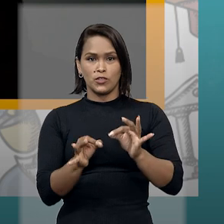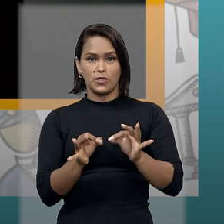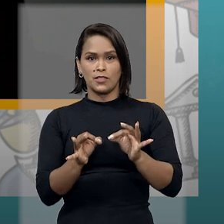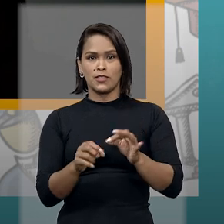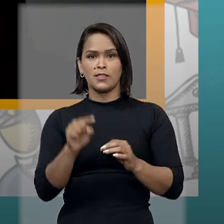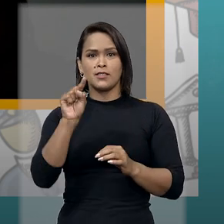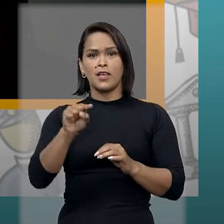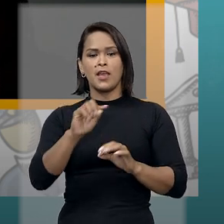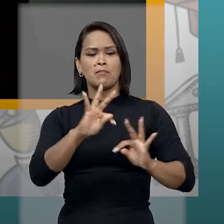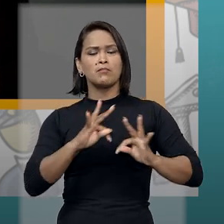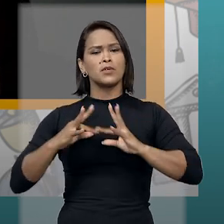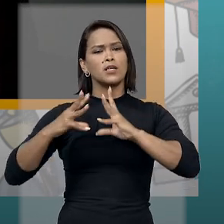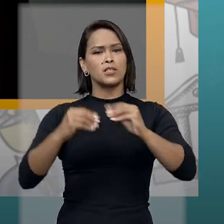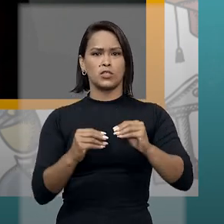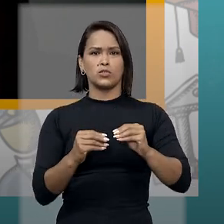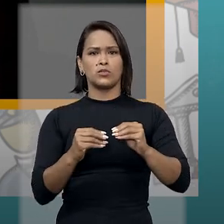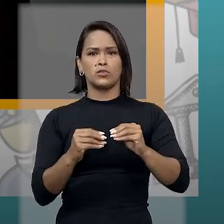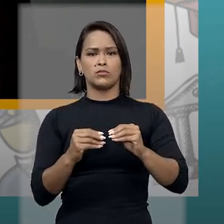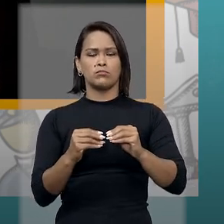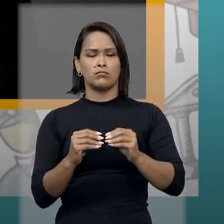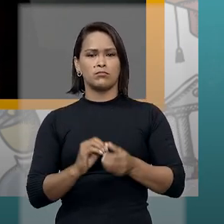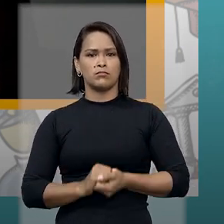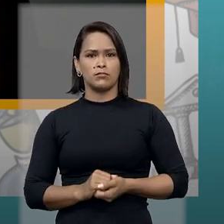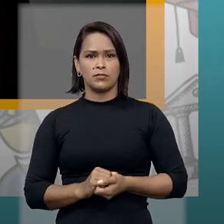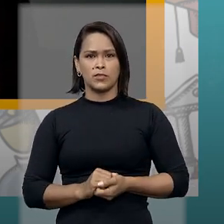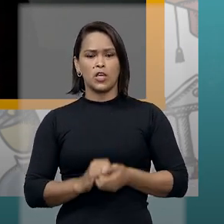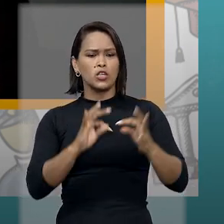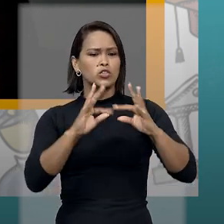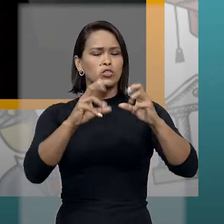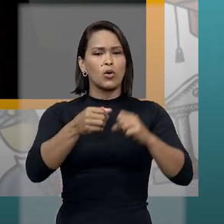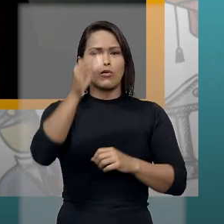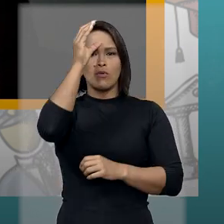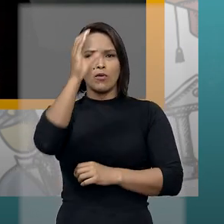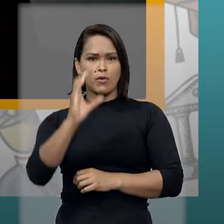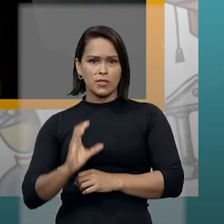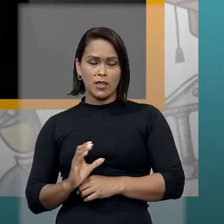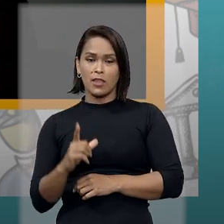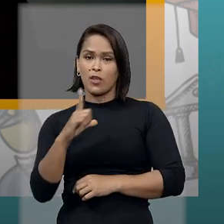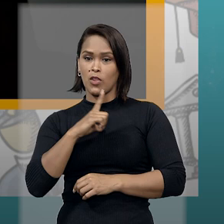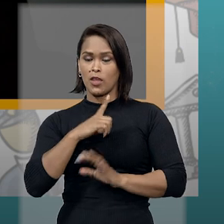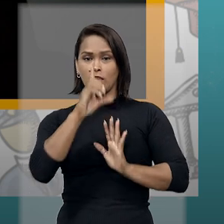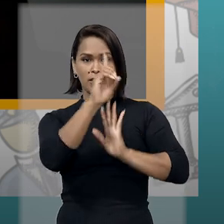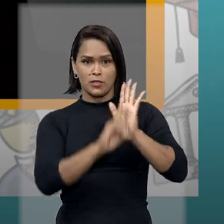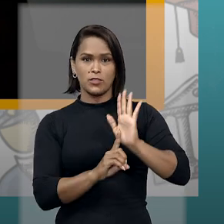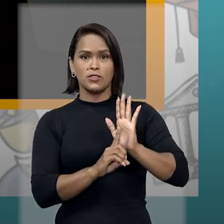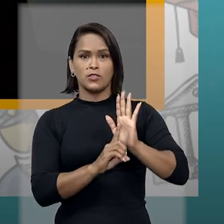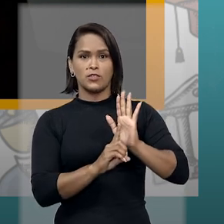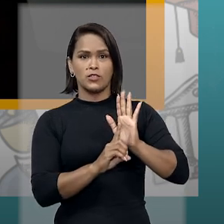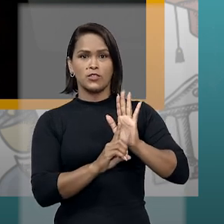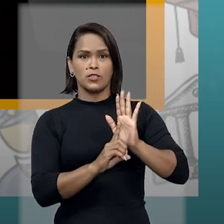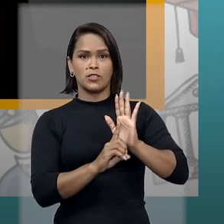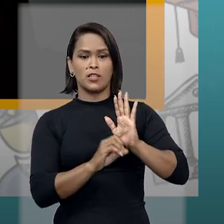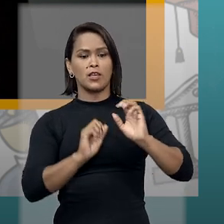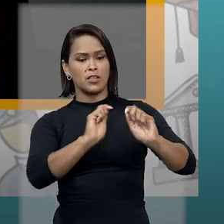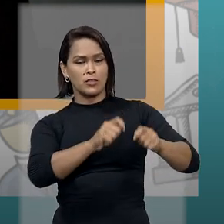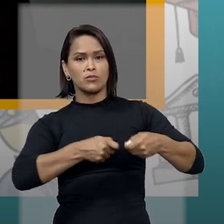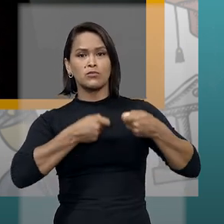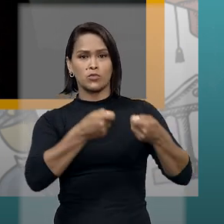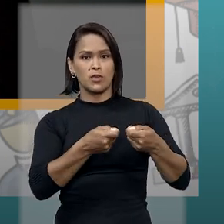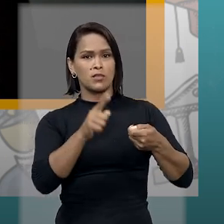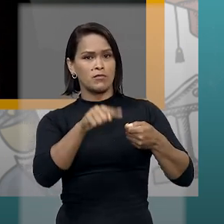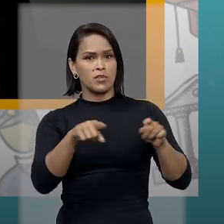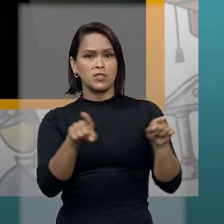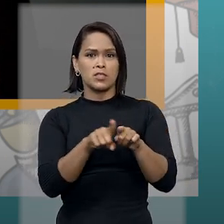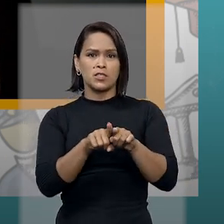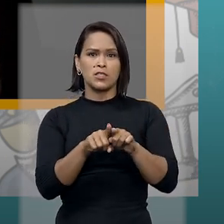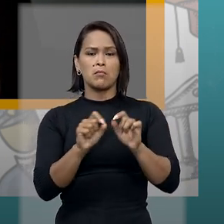Justiça é para todos. Todo cidadão tem direito à sua defesa.